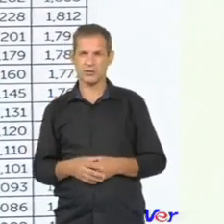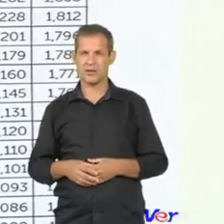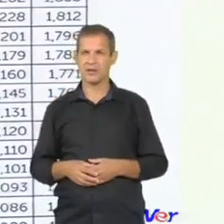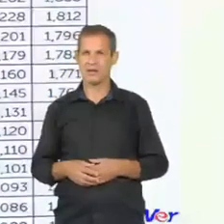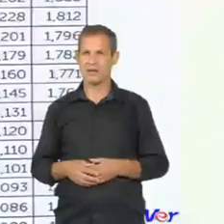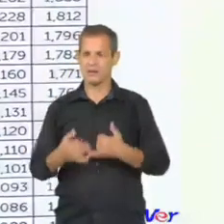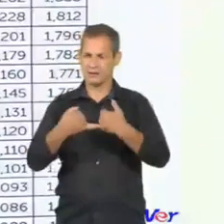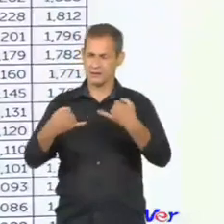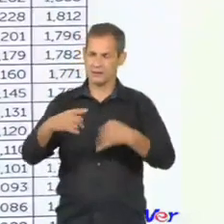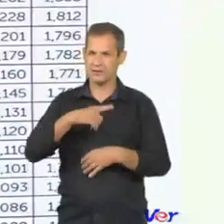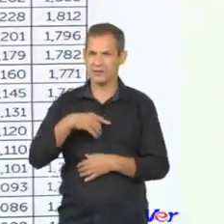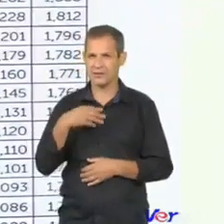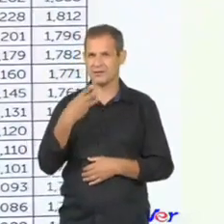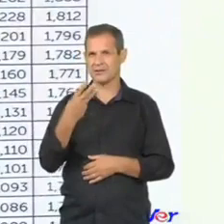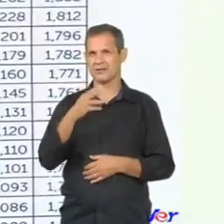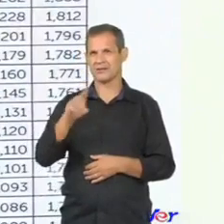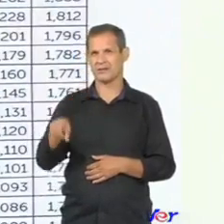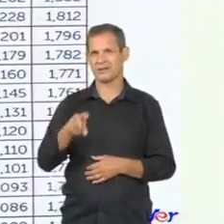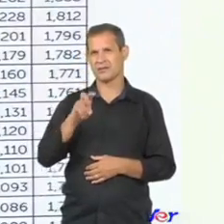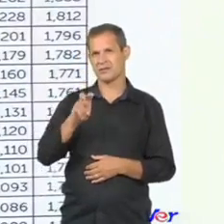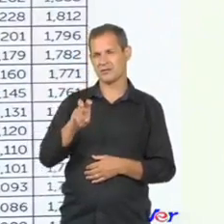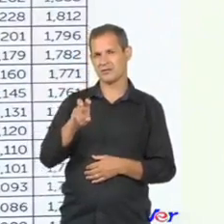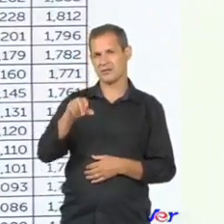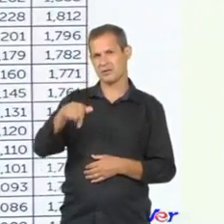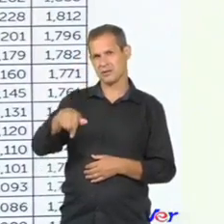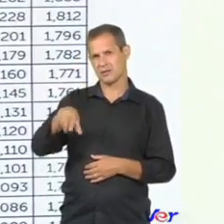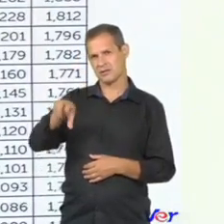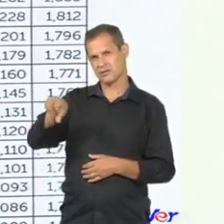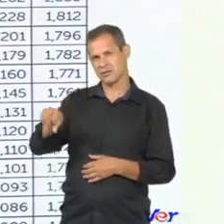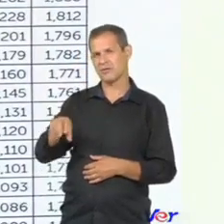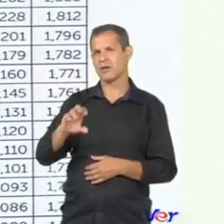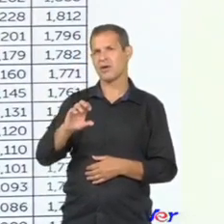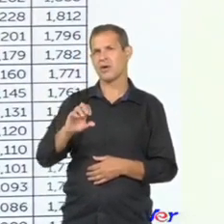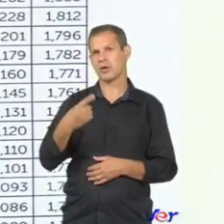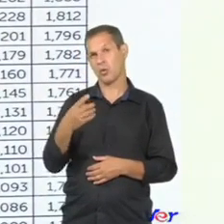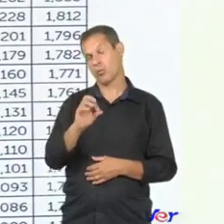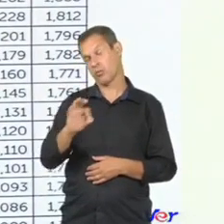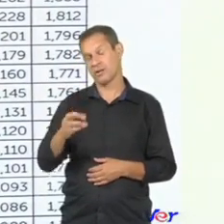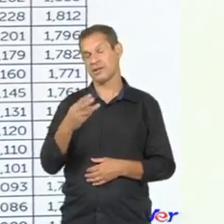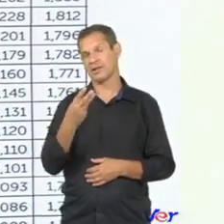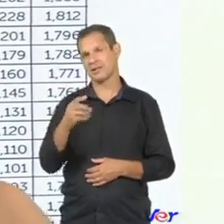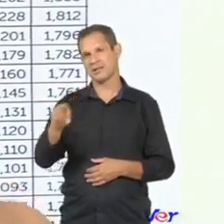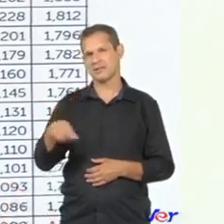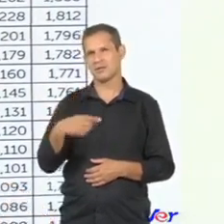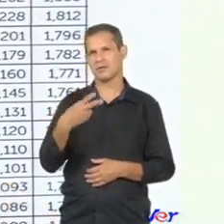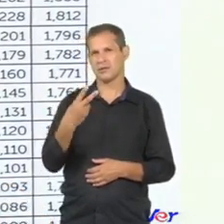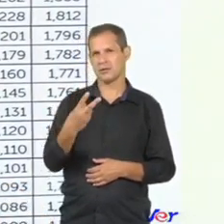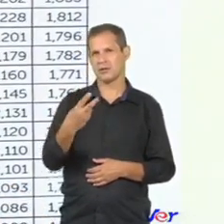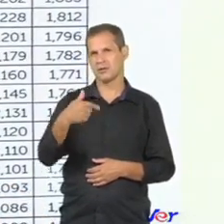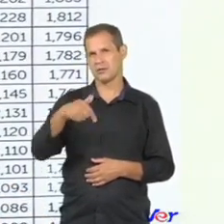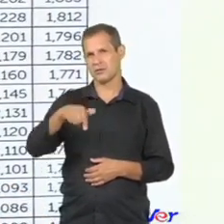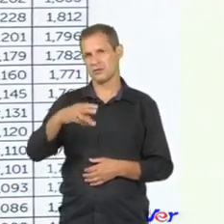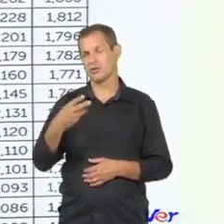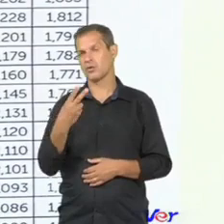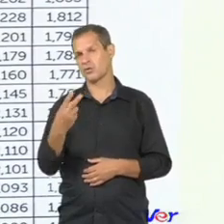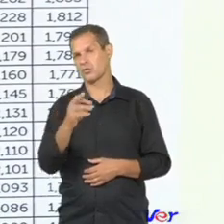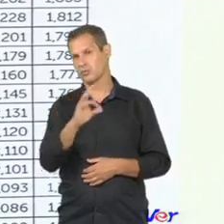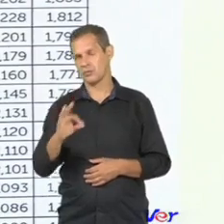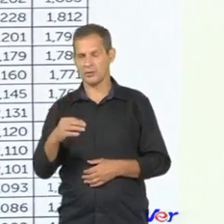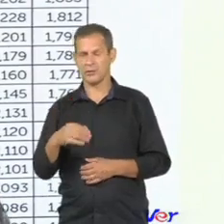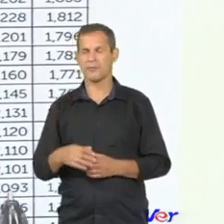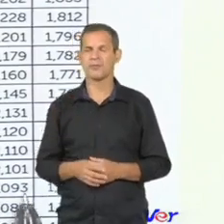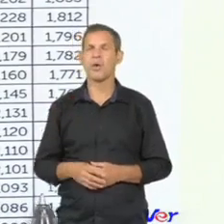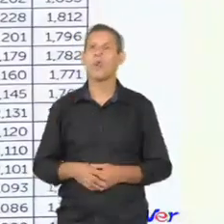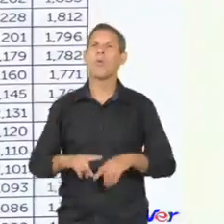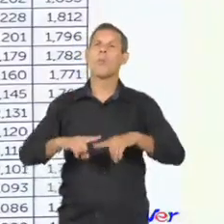olha, eu tenho 3,579, que seria 0,1%, 3,273, 2%. Eu vou indo aqui,